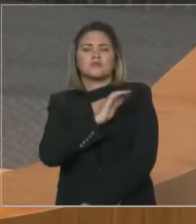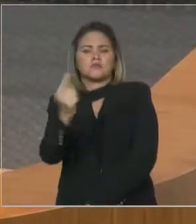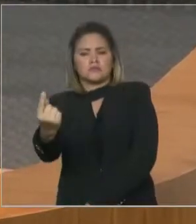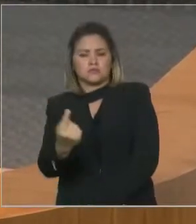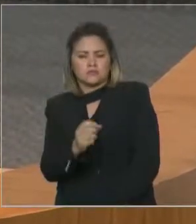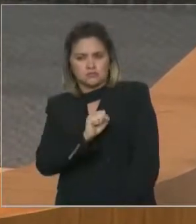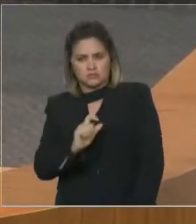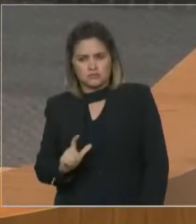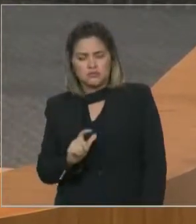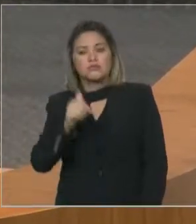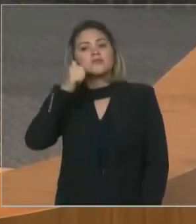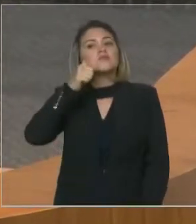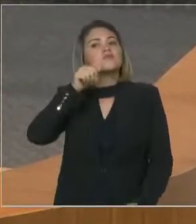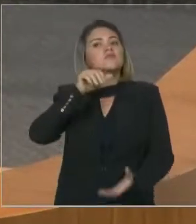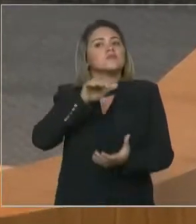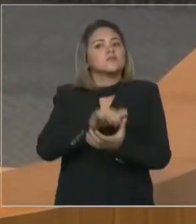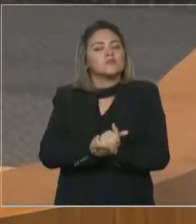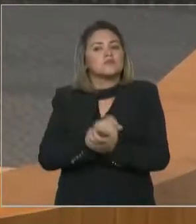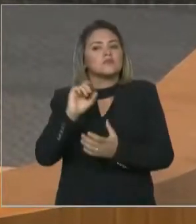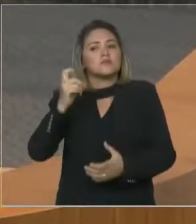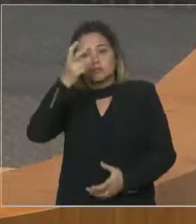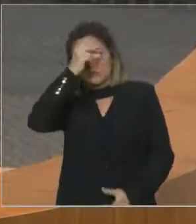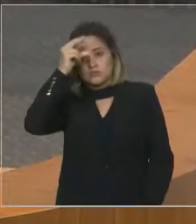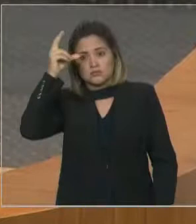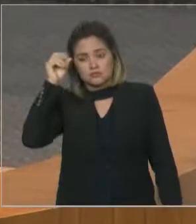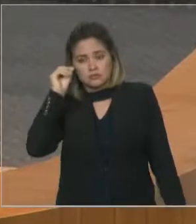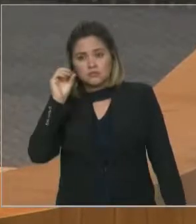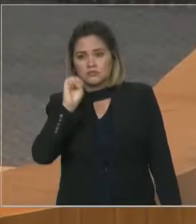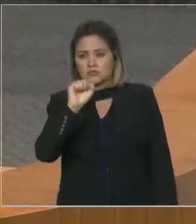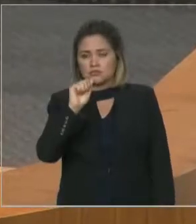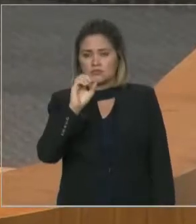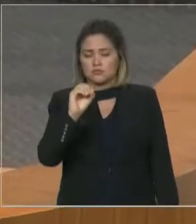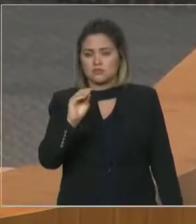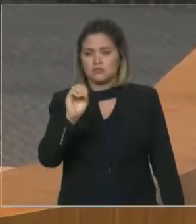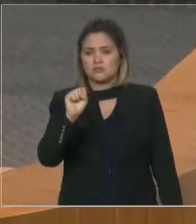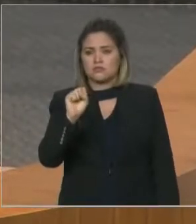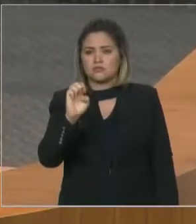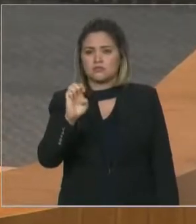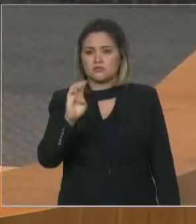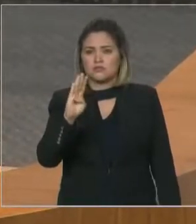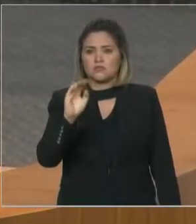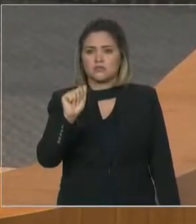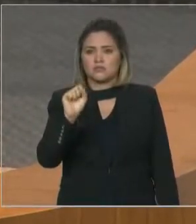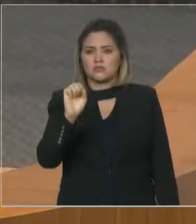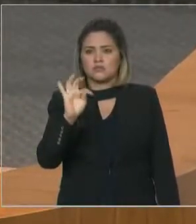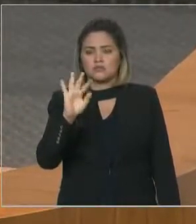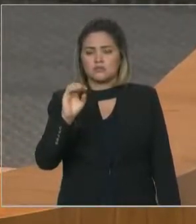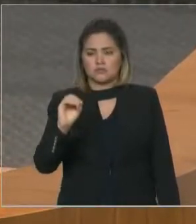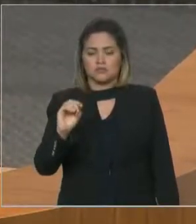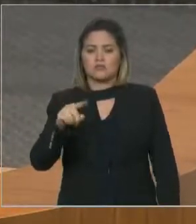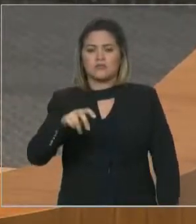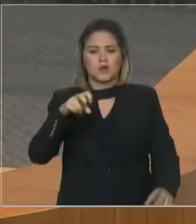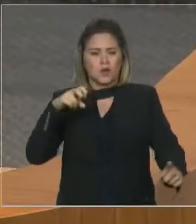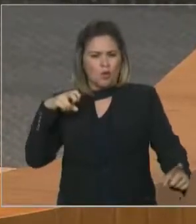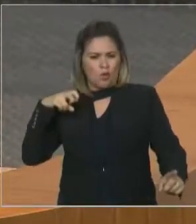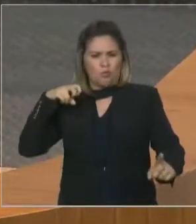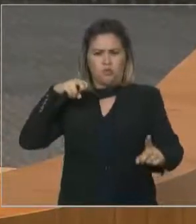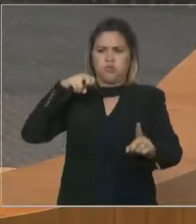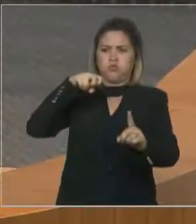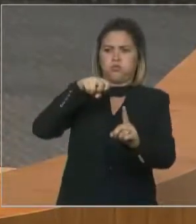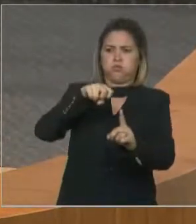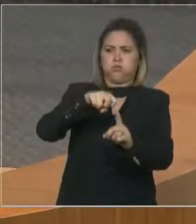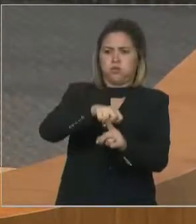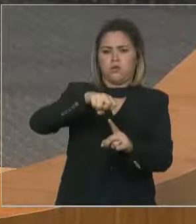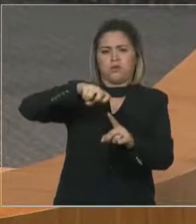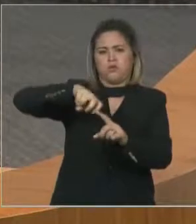Maranhão, capotou, virou. Ela e a médica, graças a Deus, que não houve